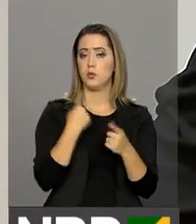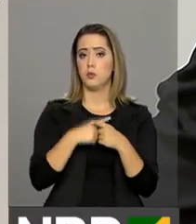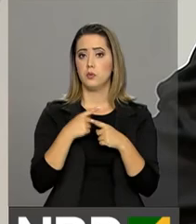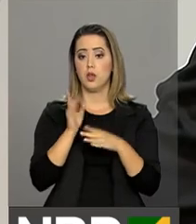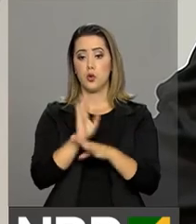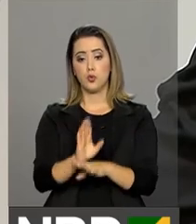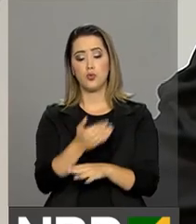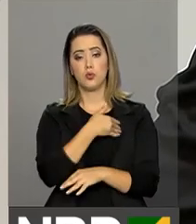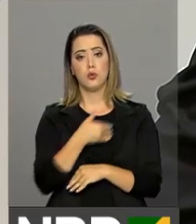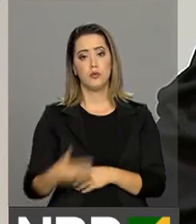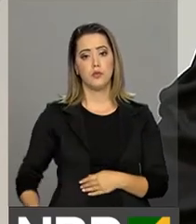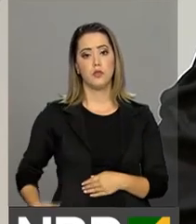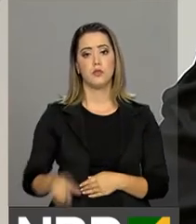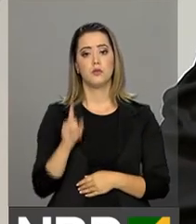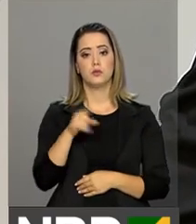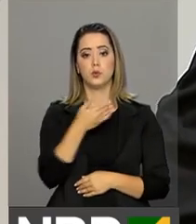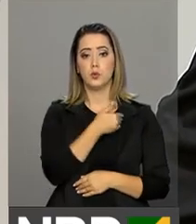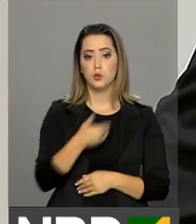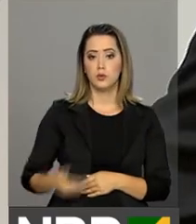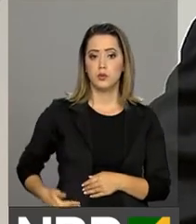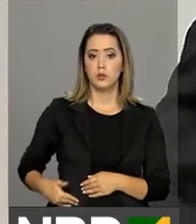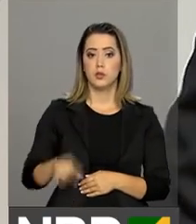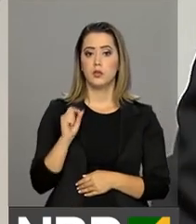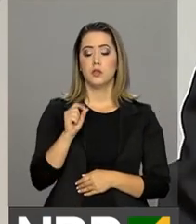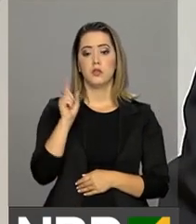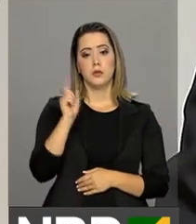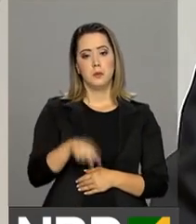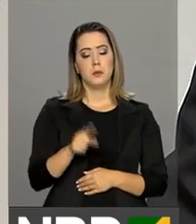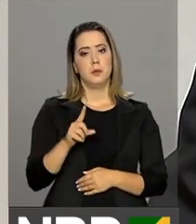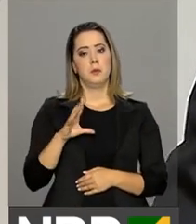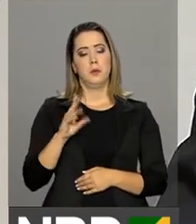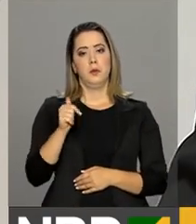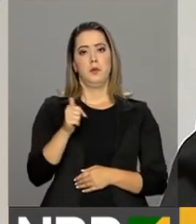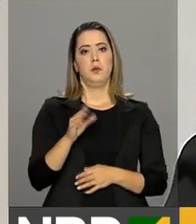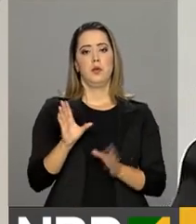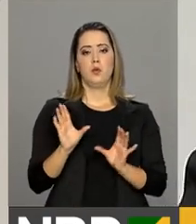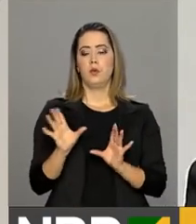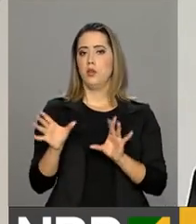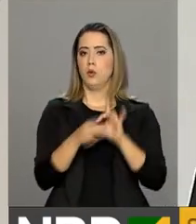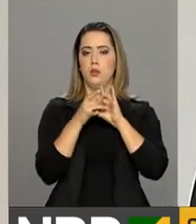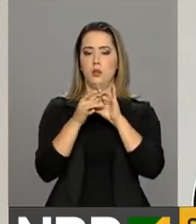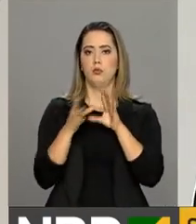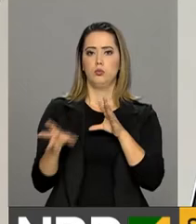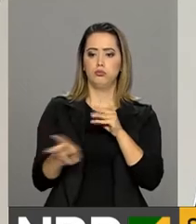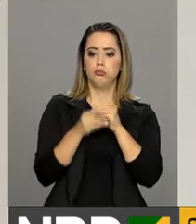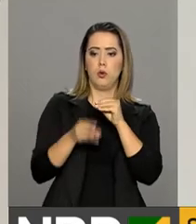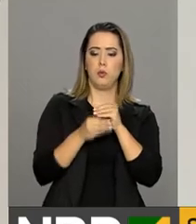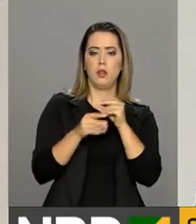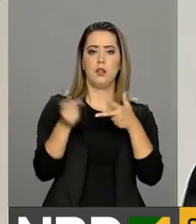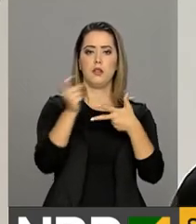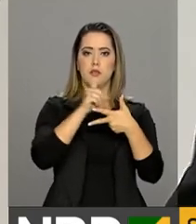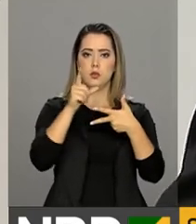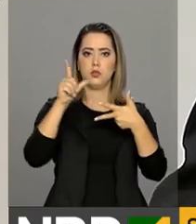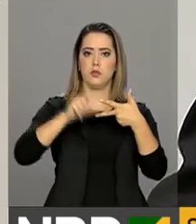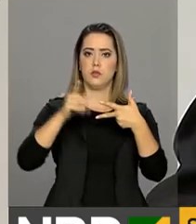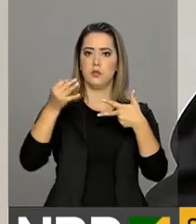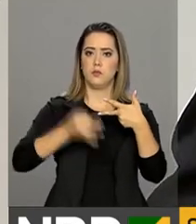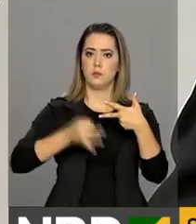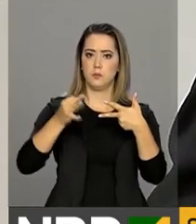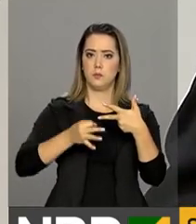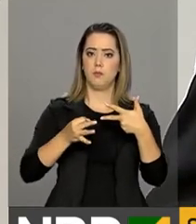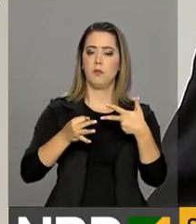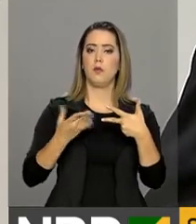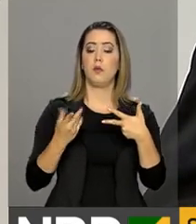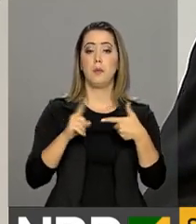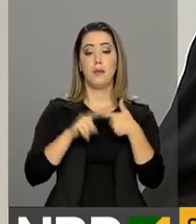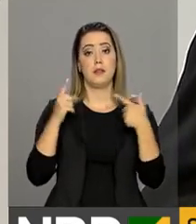ajuda o governo o governo o governo é aquilo que é constituído o governo executivo legislativo judiciário muito bem